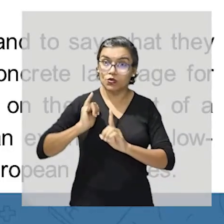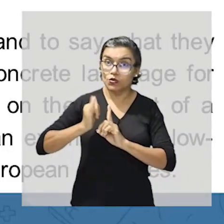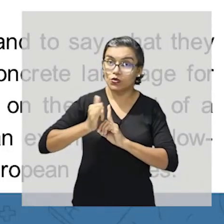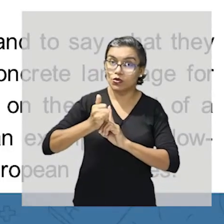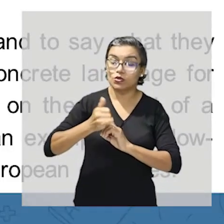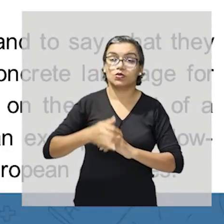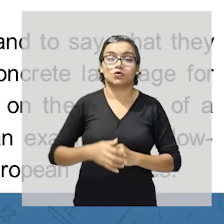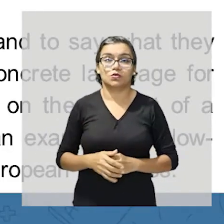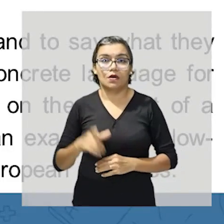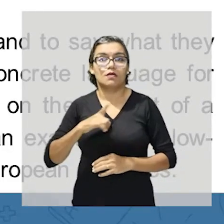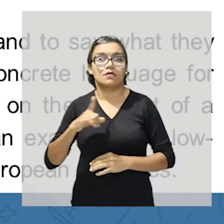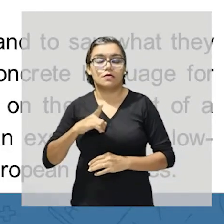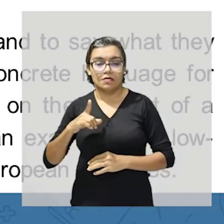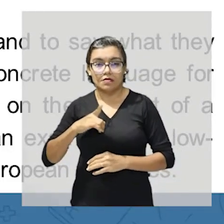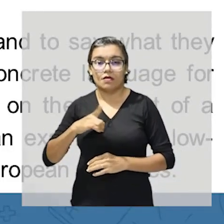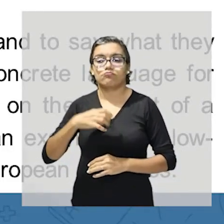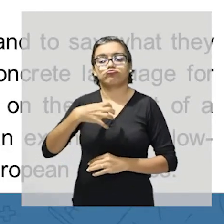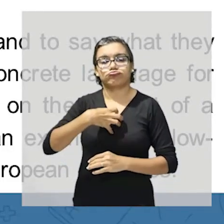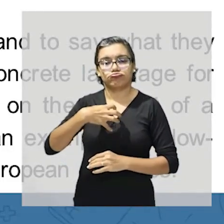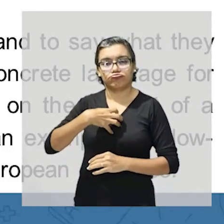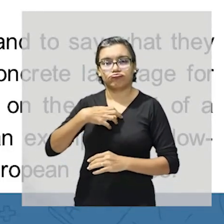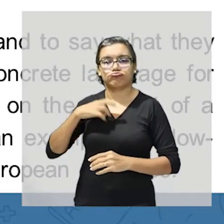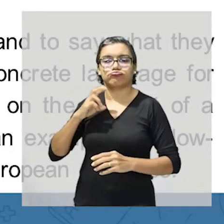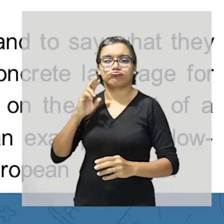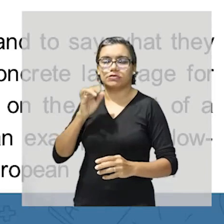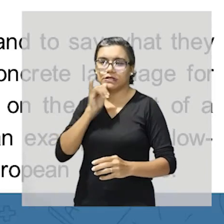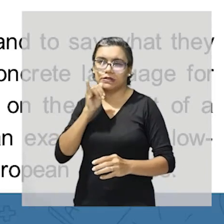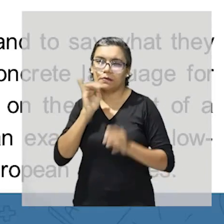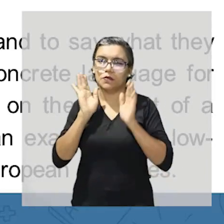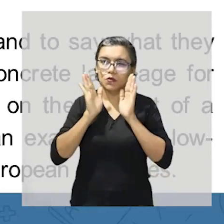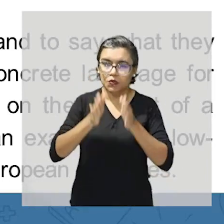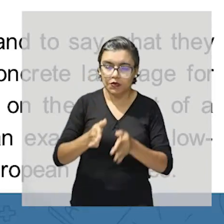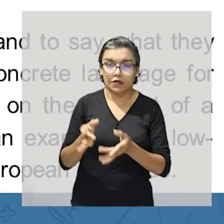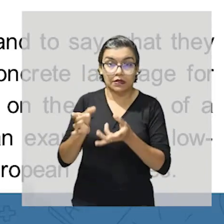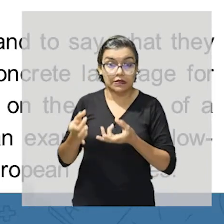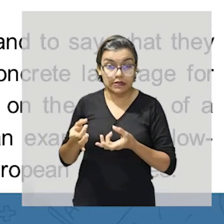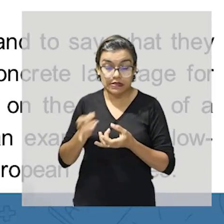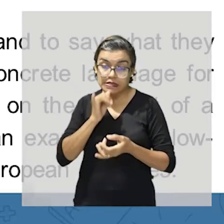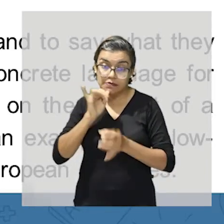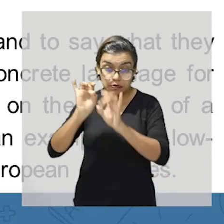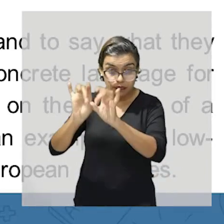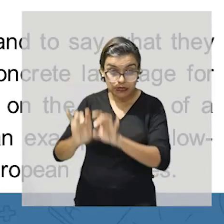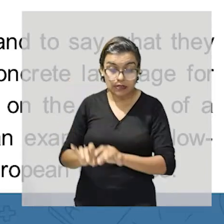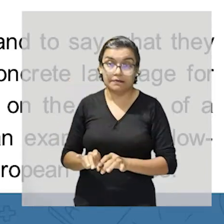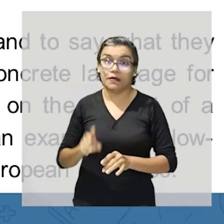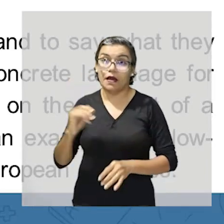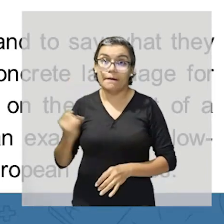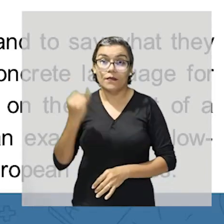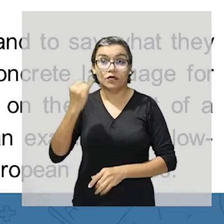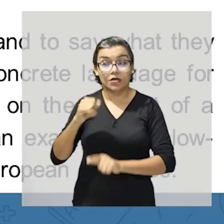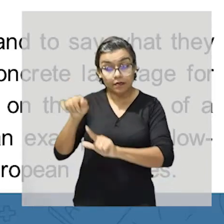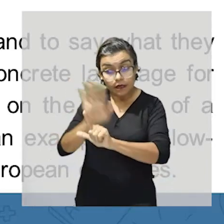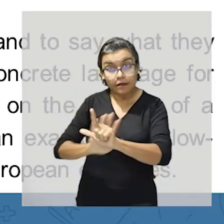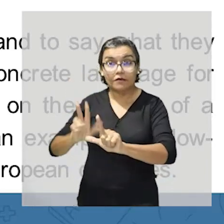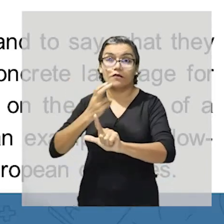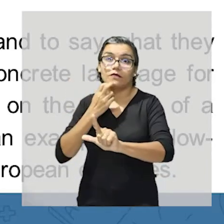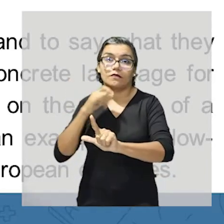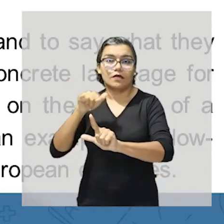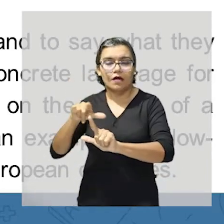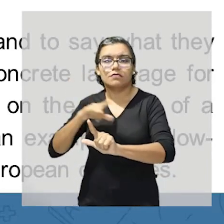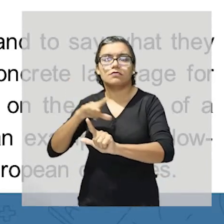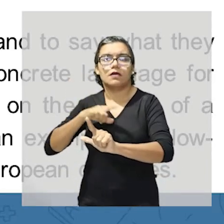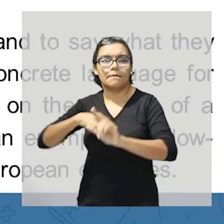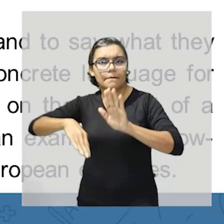vão te dar ideias específicas. É importante você olhar lá na plataforma Gonçalves Dias os materiais de apoio. Lá você vai